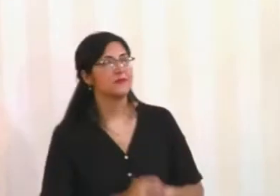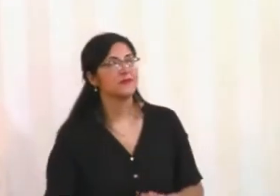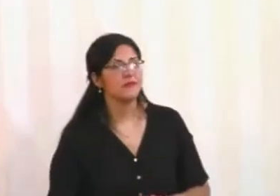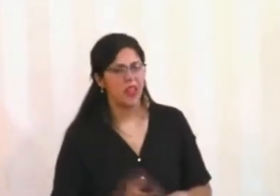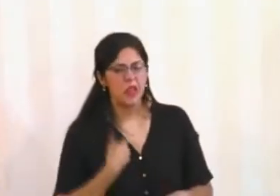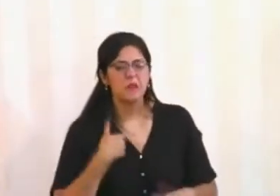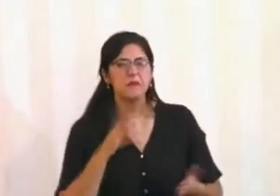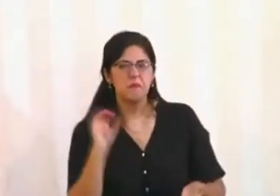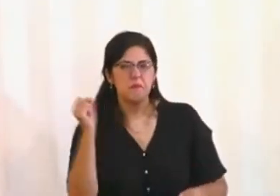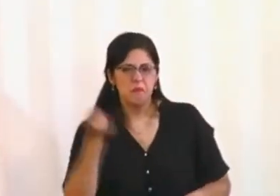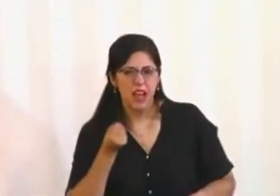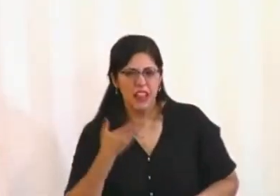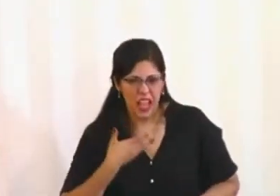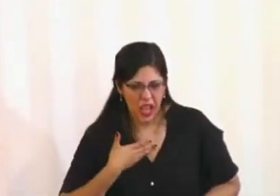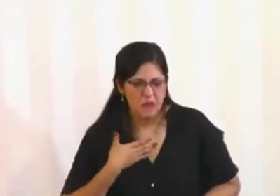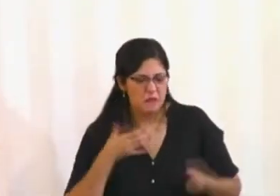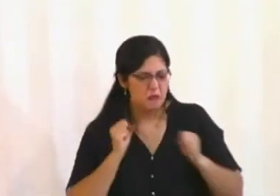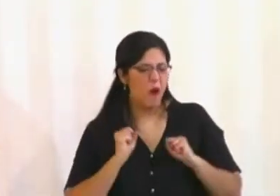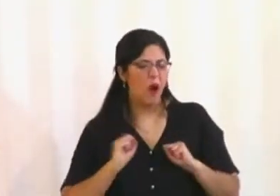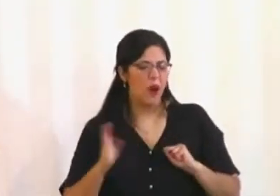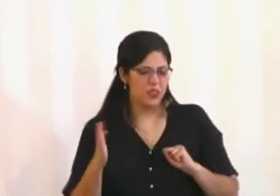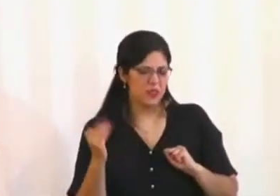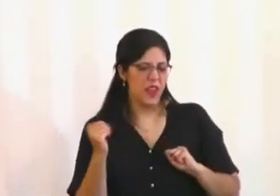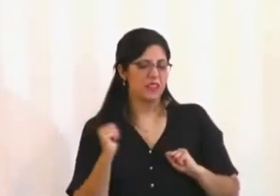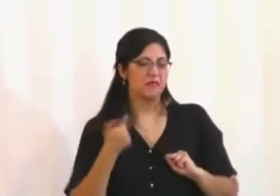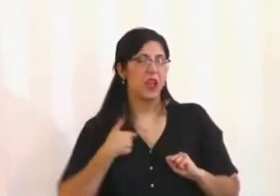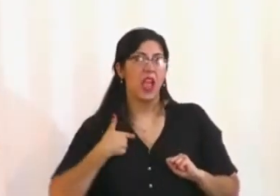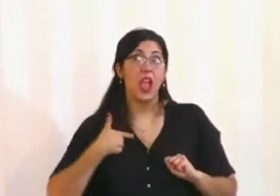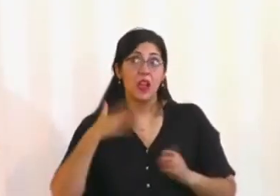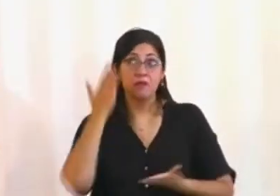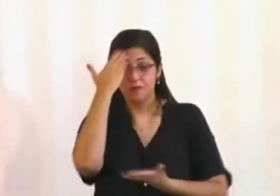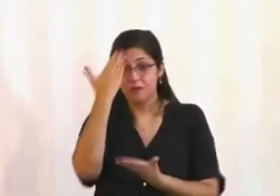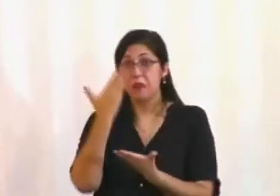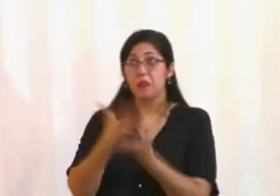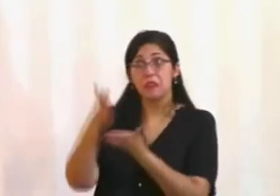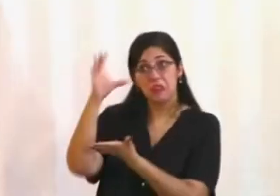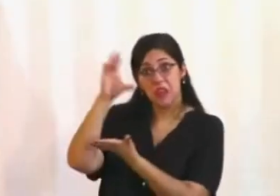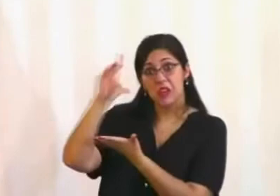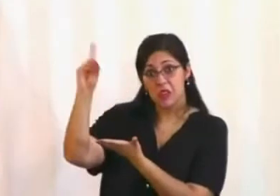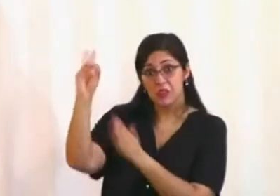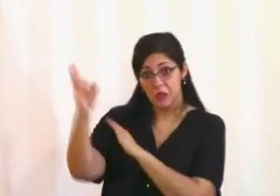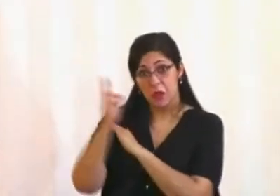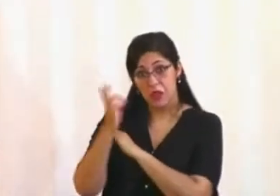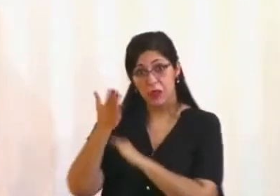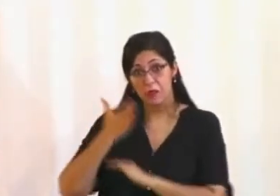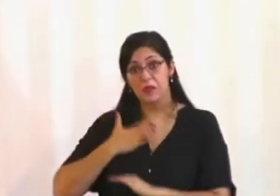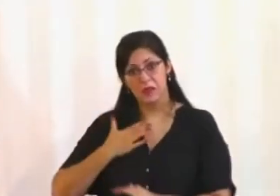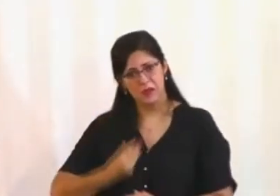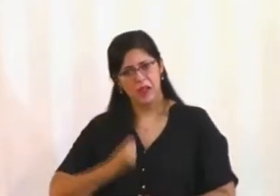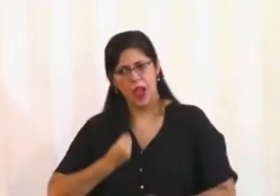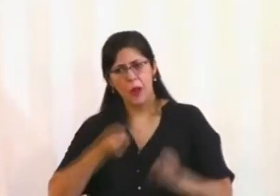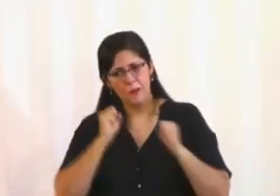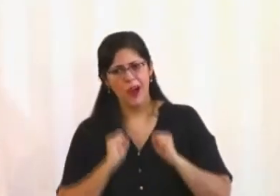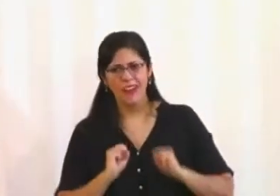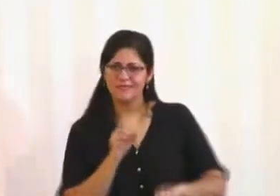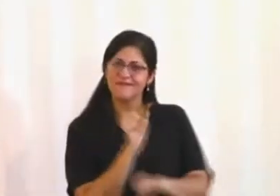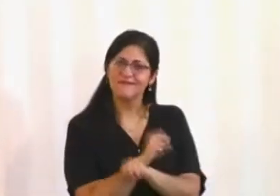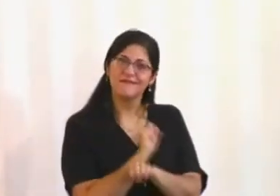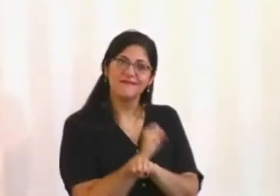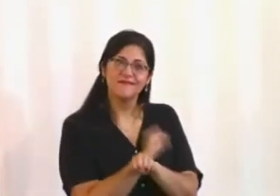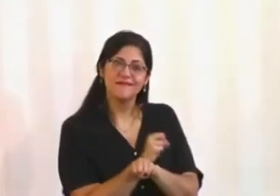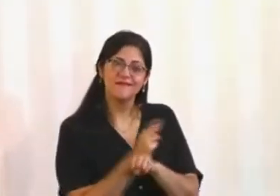é comigo. Eu sou do servo do Senhor, eu sei em quem eu tenho crido. Sem problema, Jezabel. Pode vir, eu estou